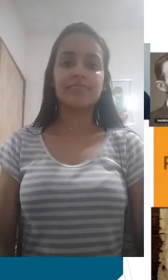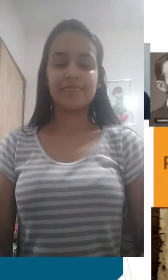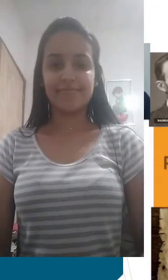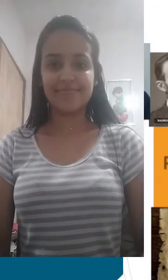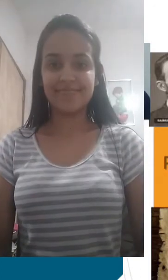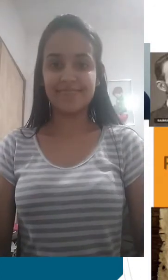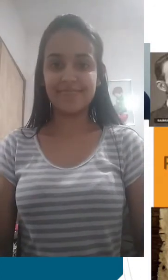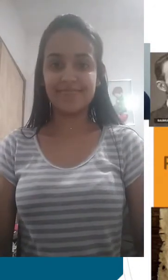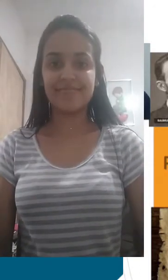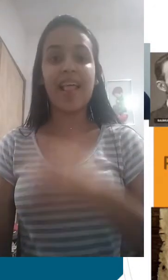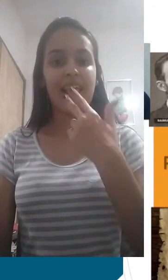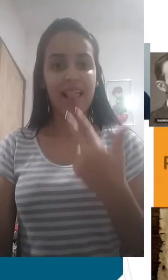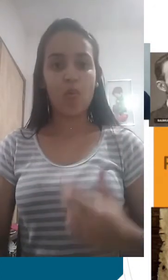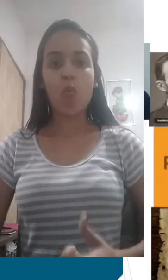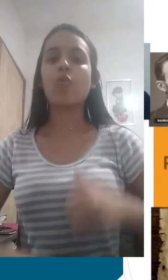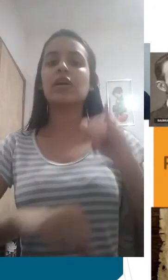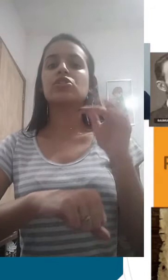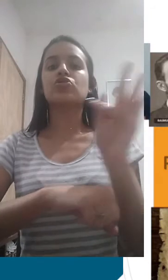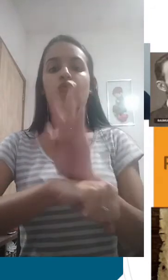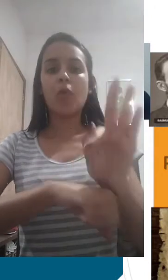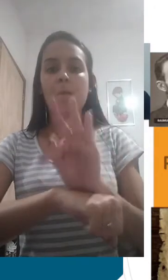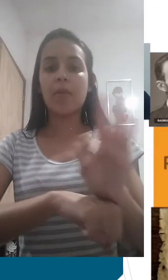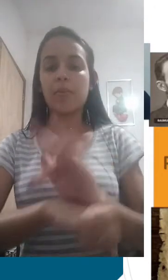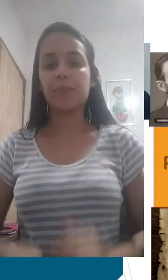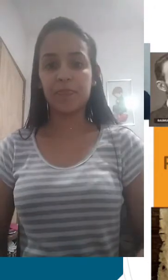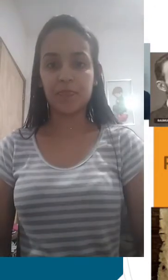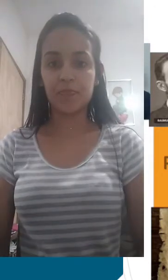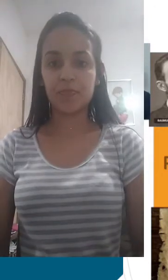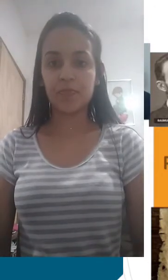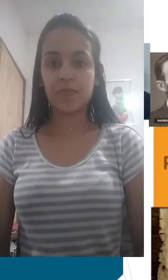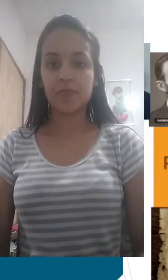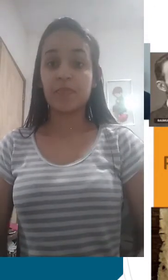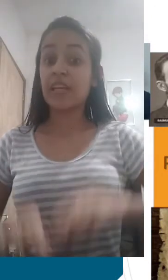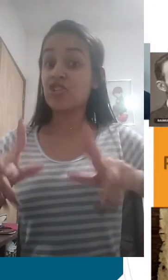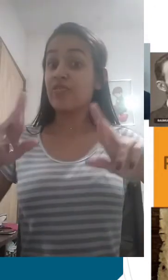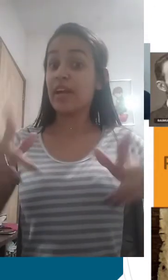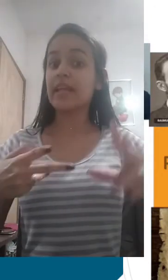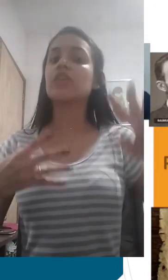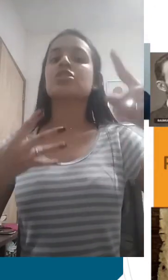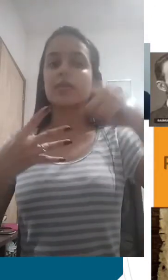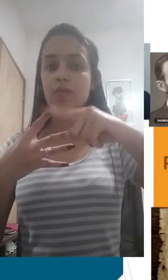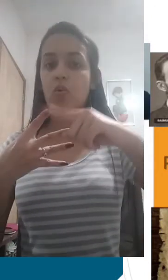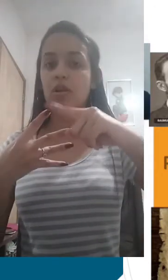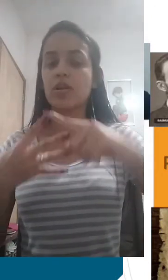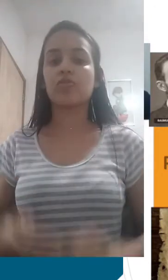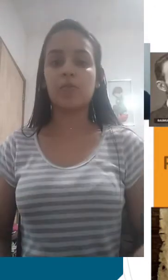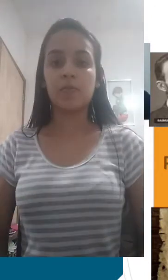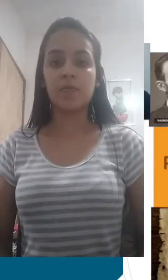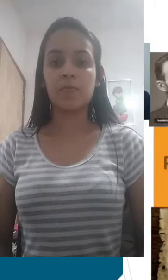linguagem rebuscada. Diferenças como simbolismo. Descreve,